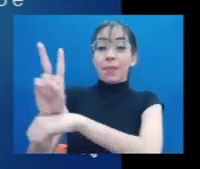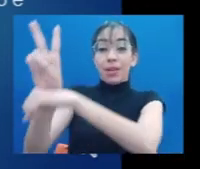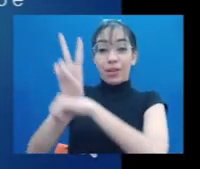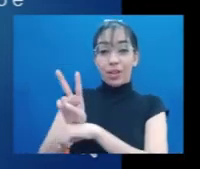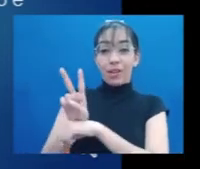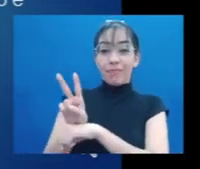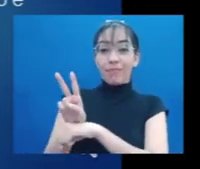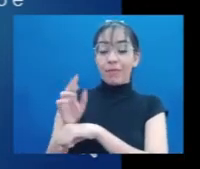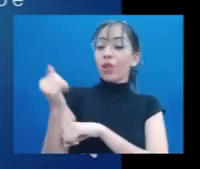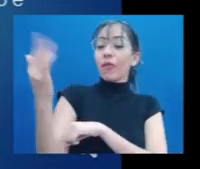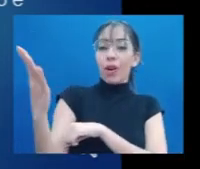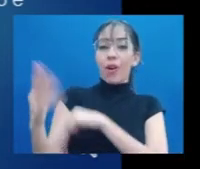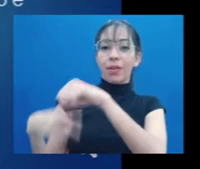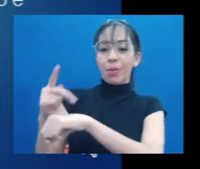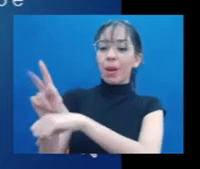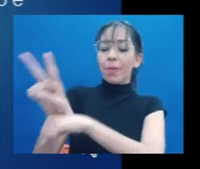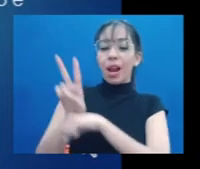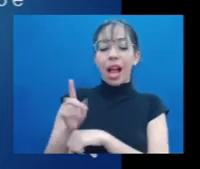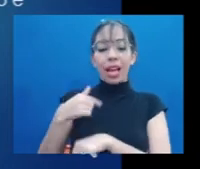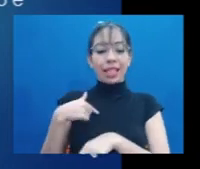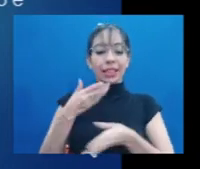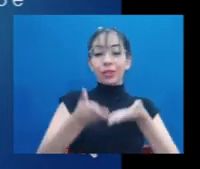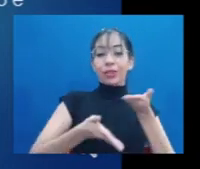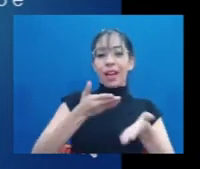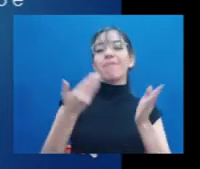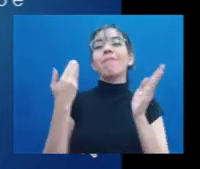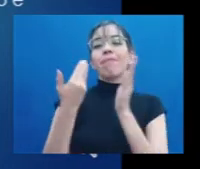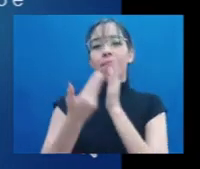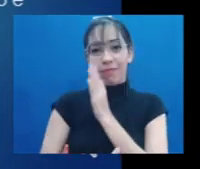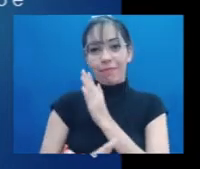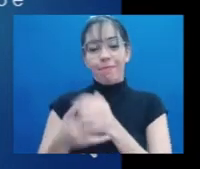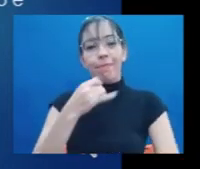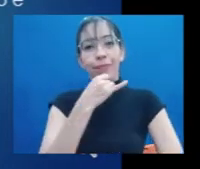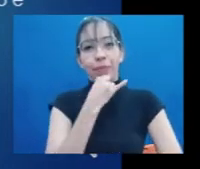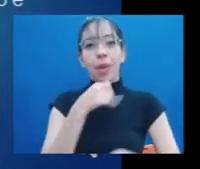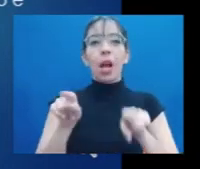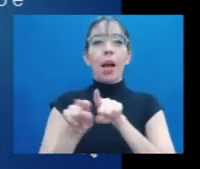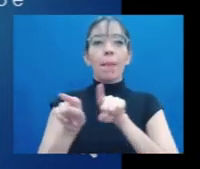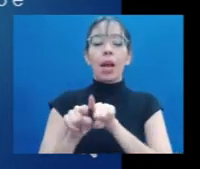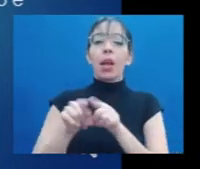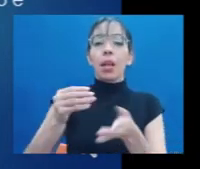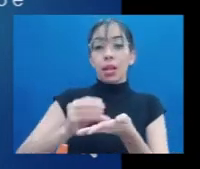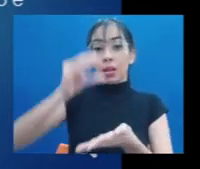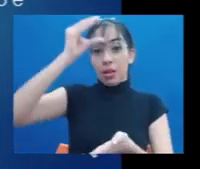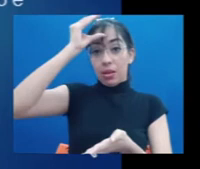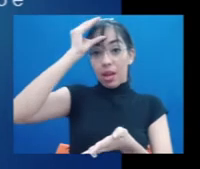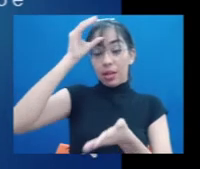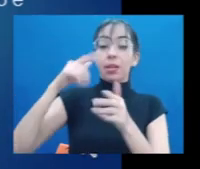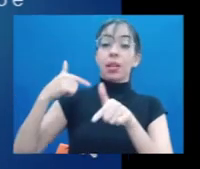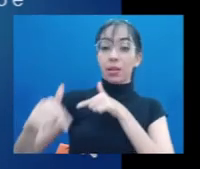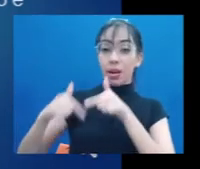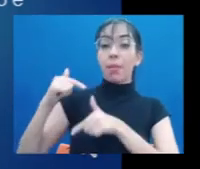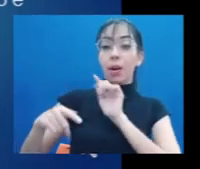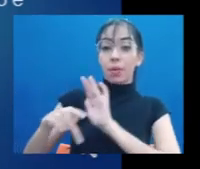emprestado de outras coleções. Então, não só perdemos o que era nosso, mas ainda perdemos o que estava emprestado, algo assim bem desagradável, né?